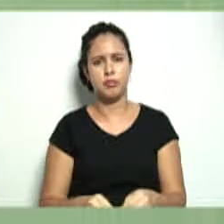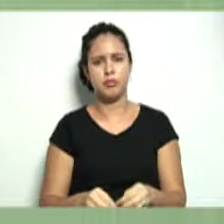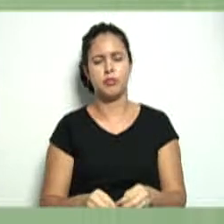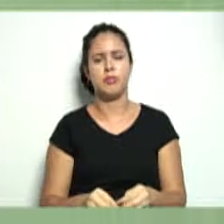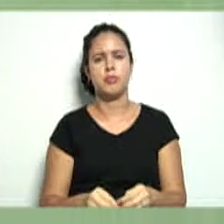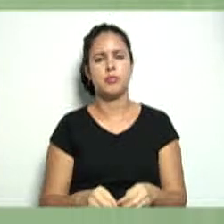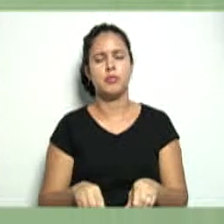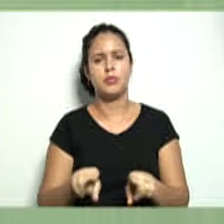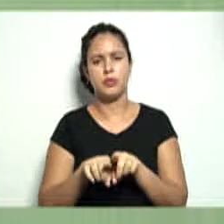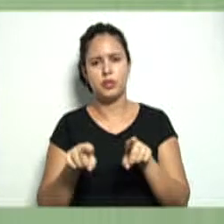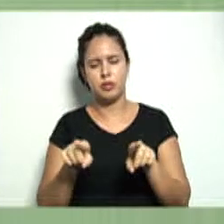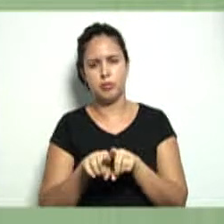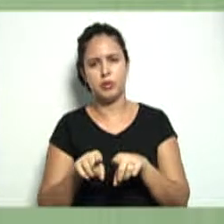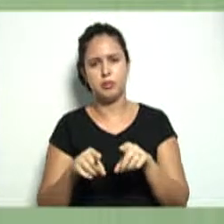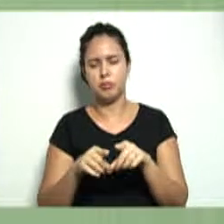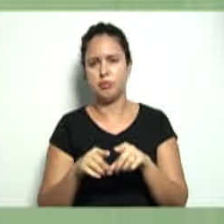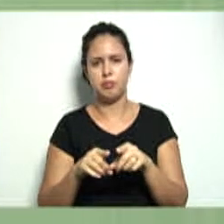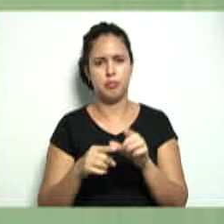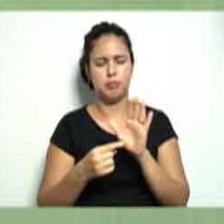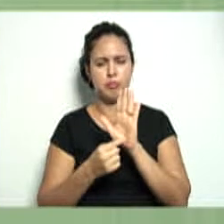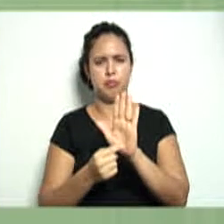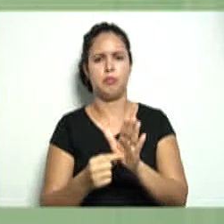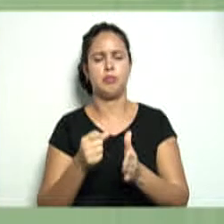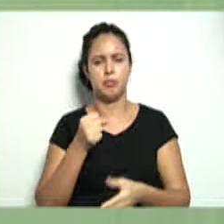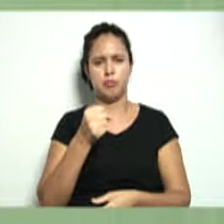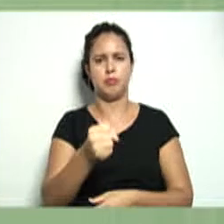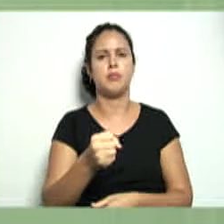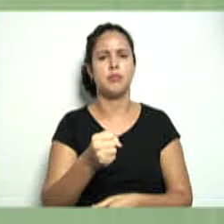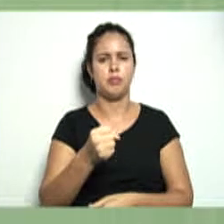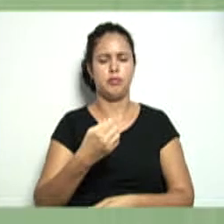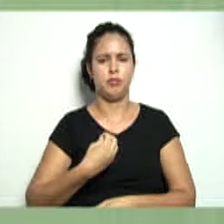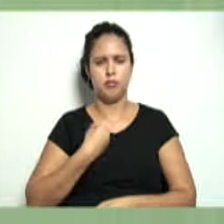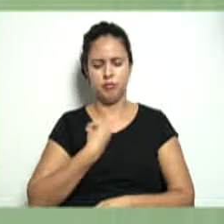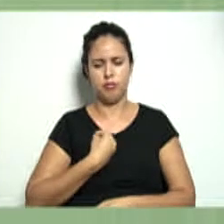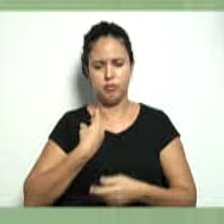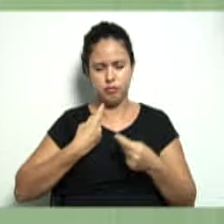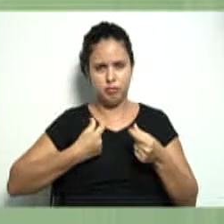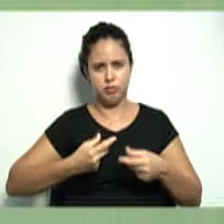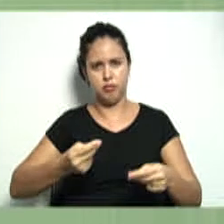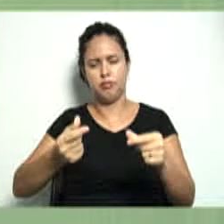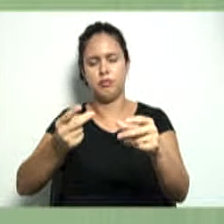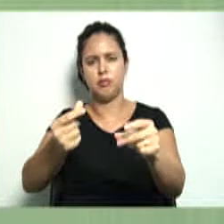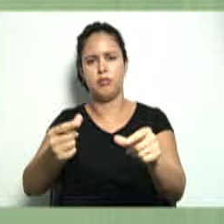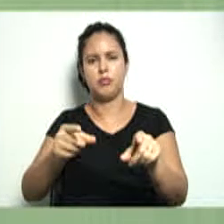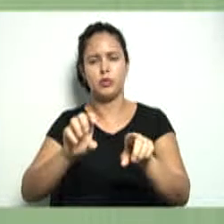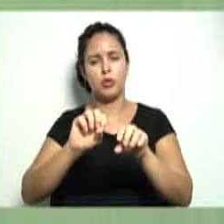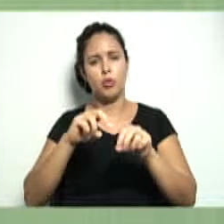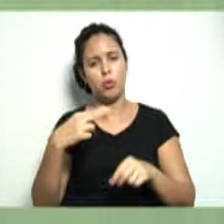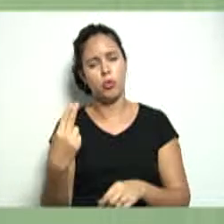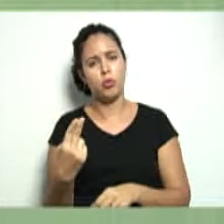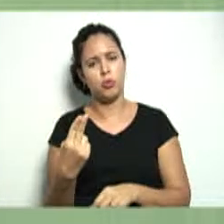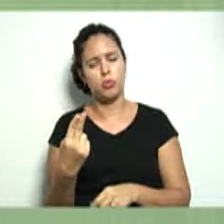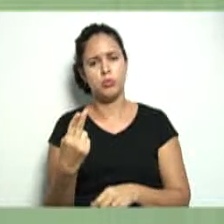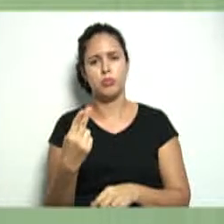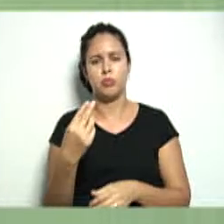garantir a sua própria sobrevivência e a sua continuidade, ou seja, a sua